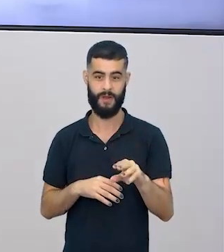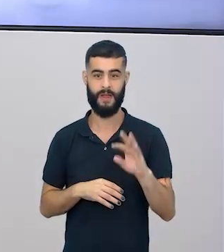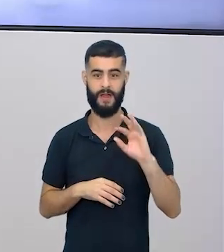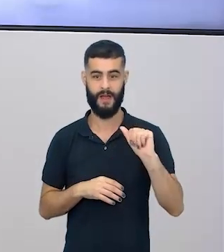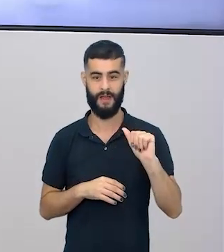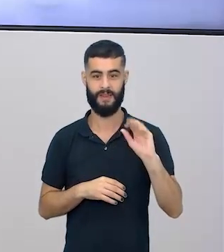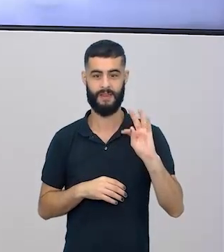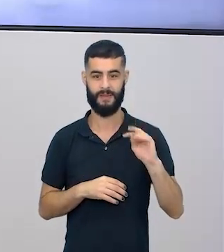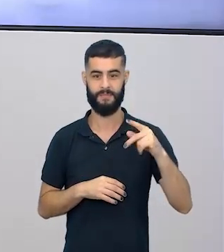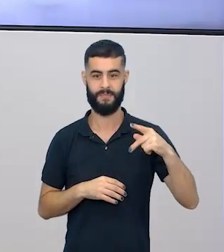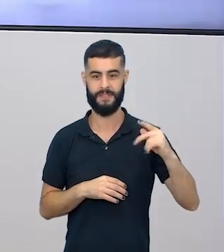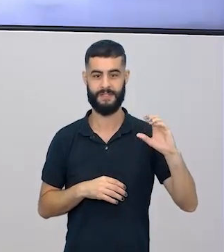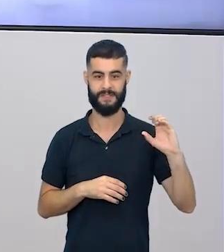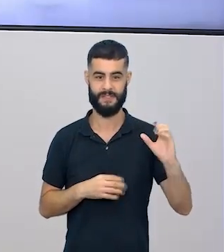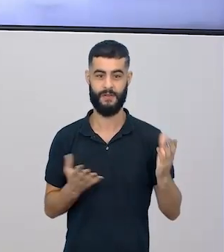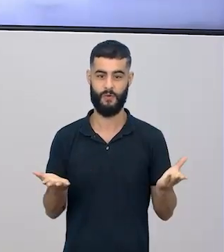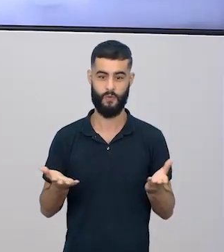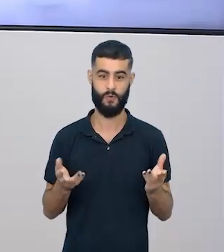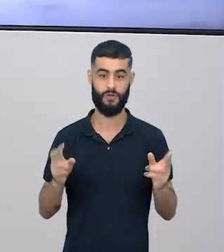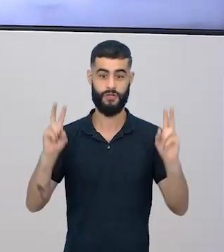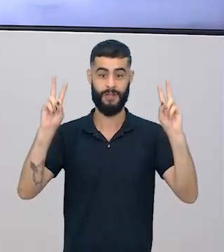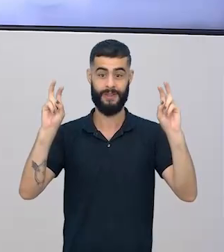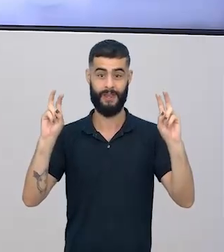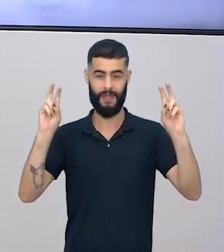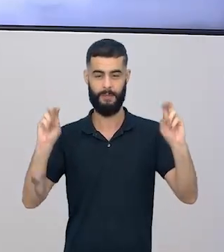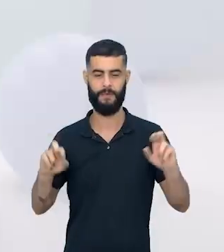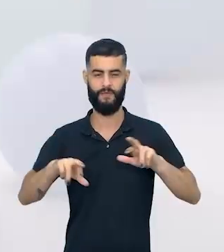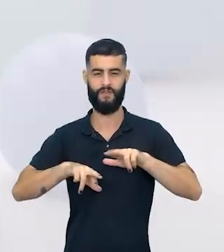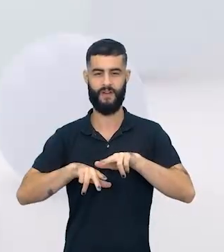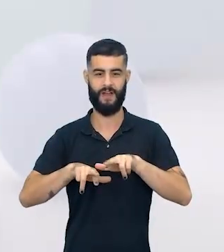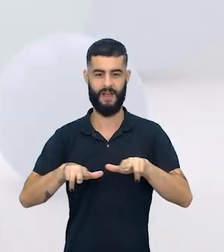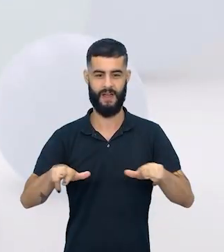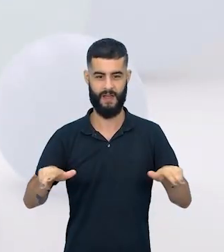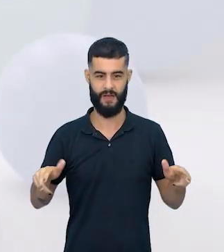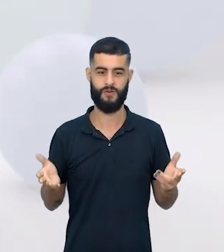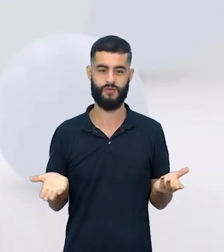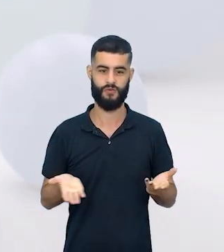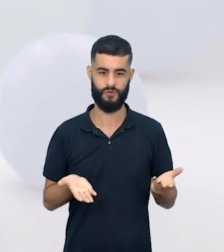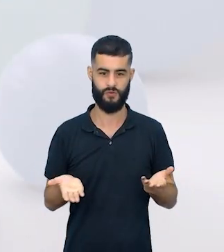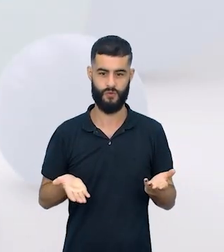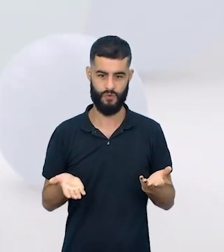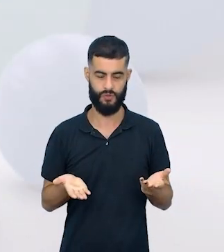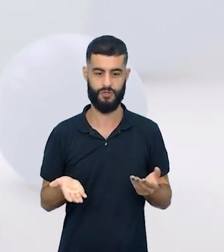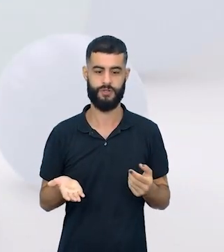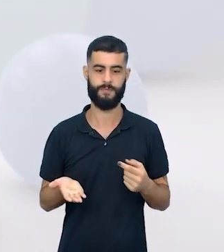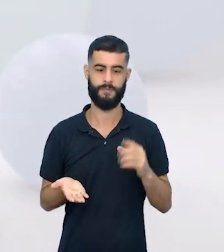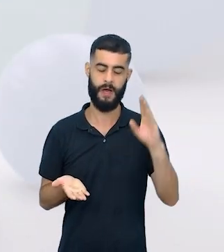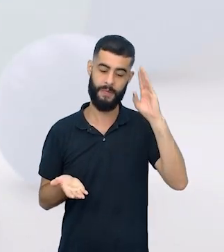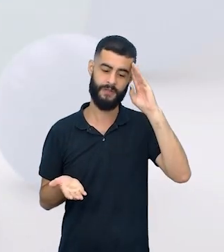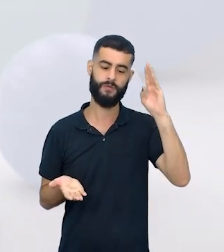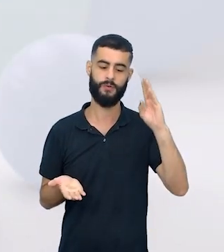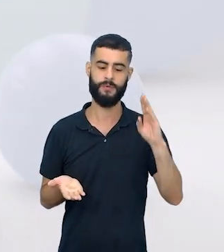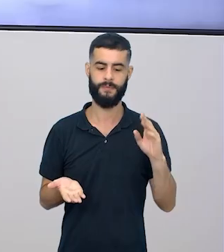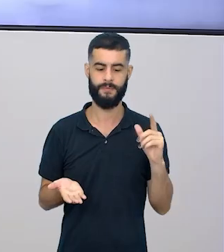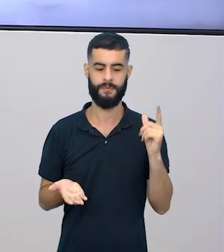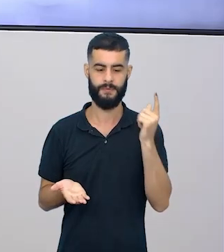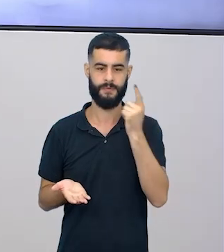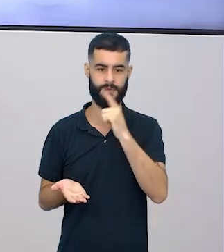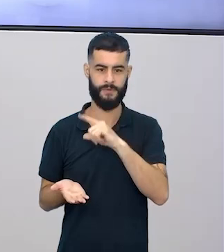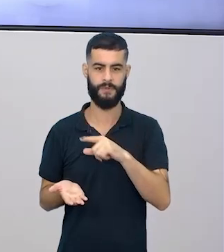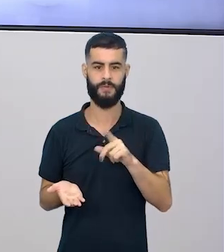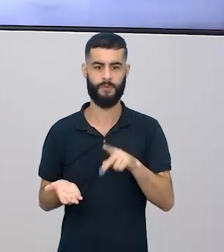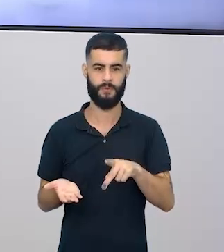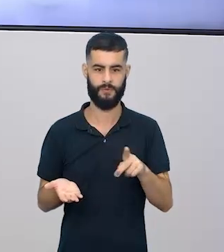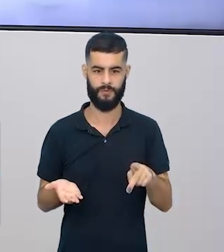aqui dos temas contemporâneos transversais, dando destaque para a educação ambiental. Bem, eu sou